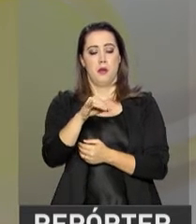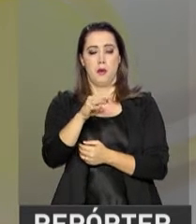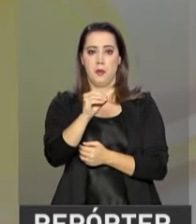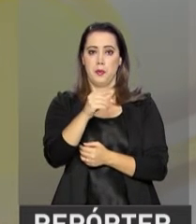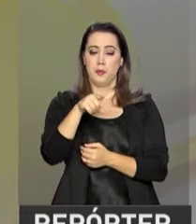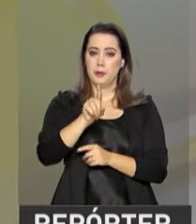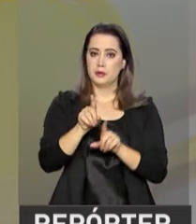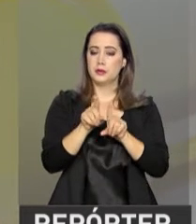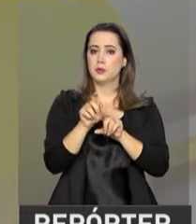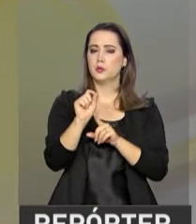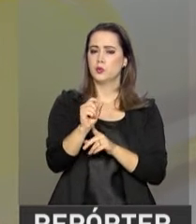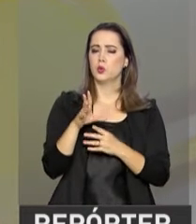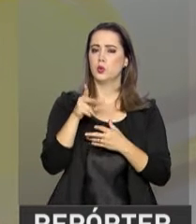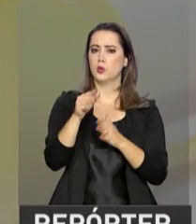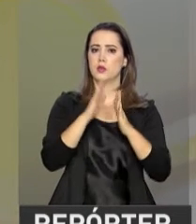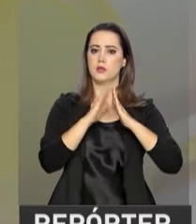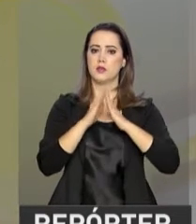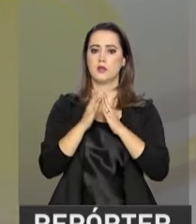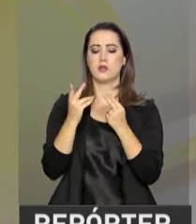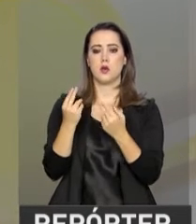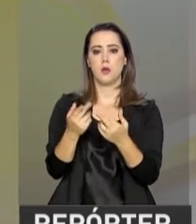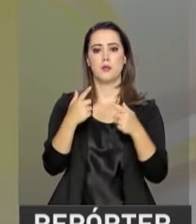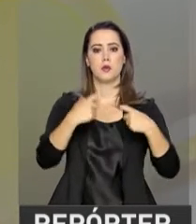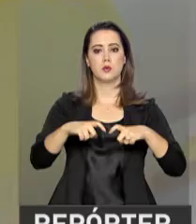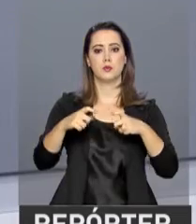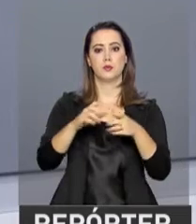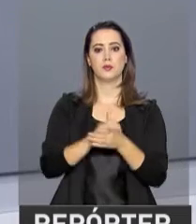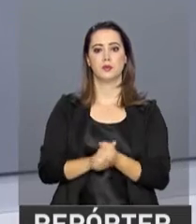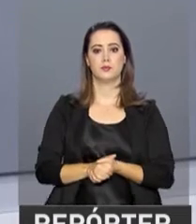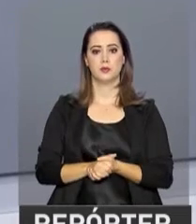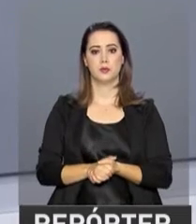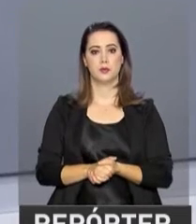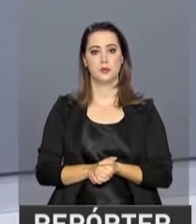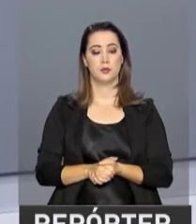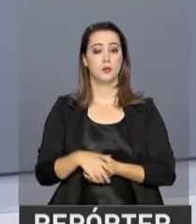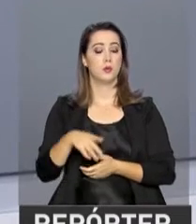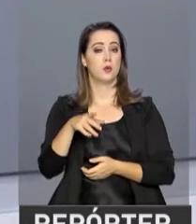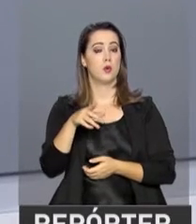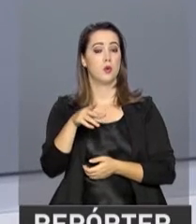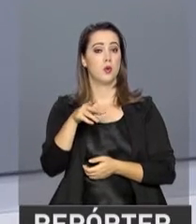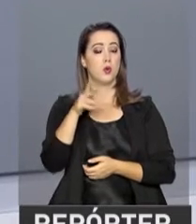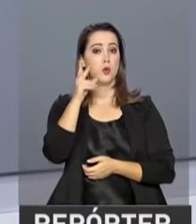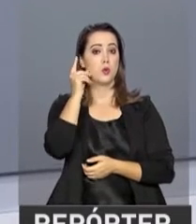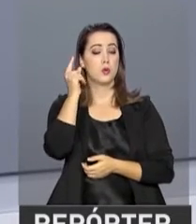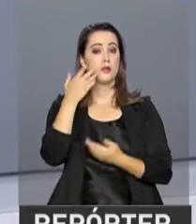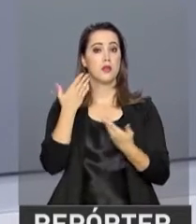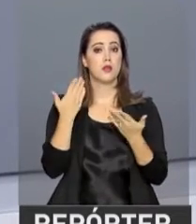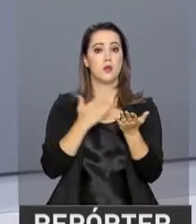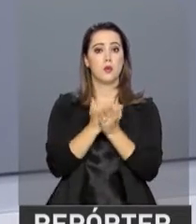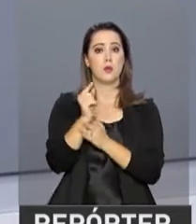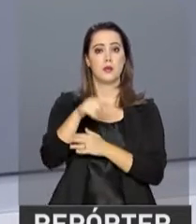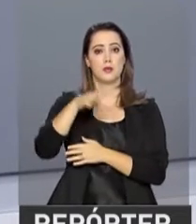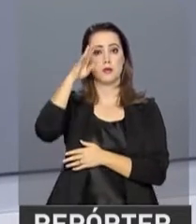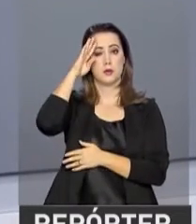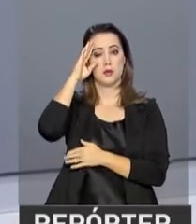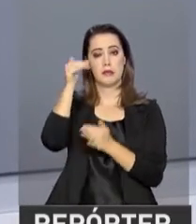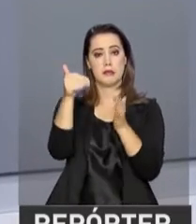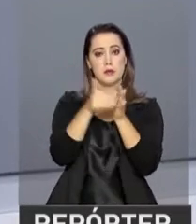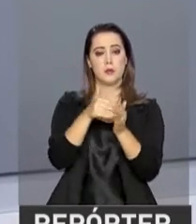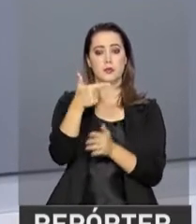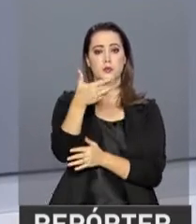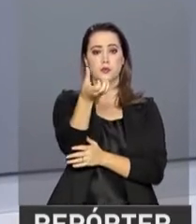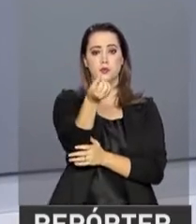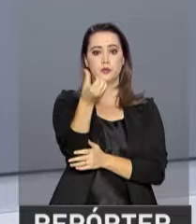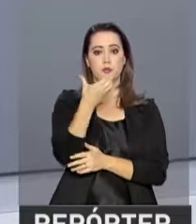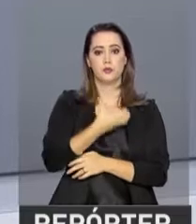estado serão entregues em um mesmo residencial no ceará entrega das casas começa nesta quarta feira e termina no dia